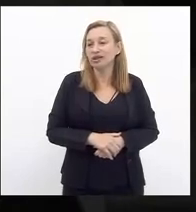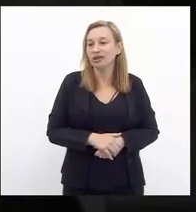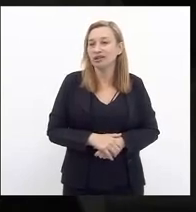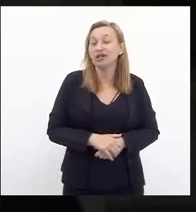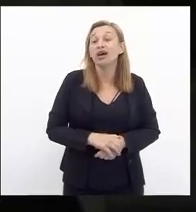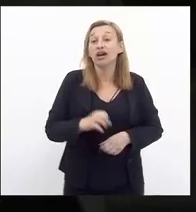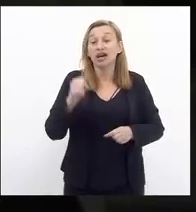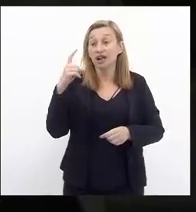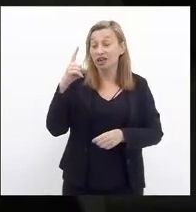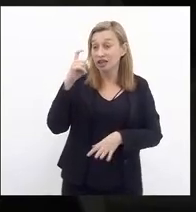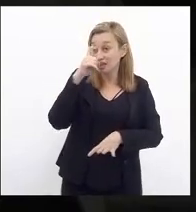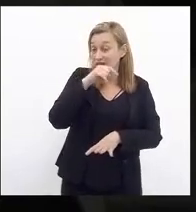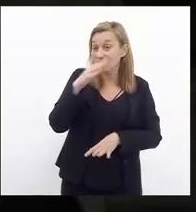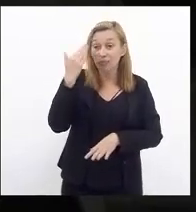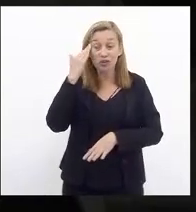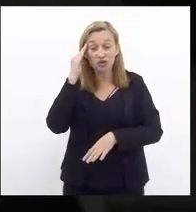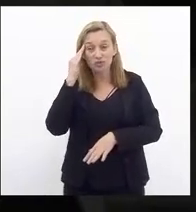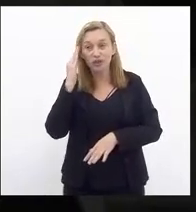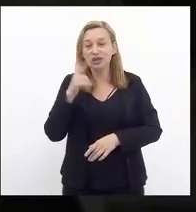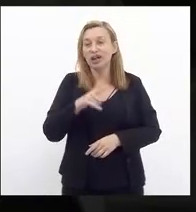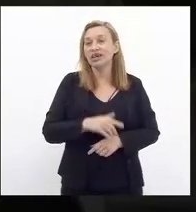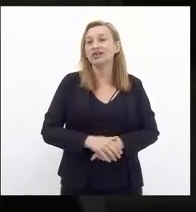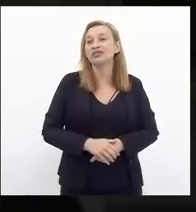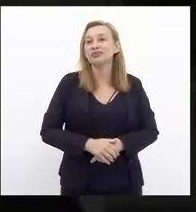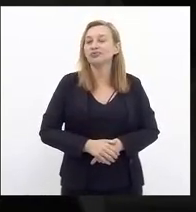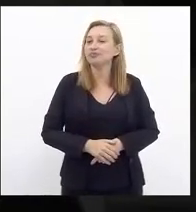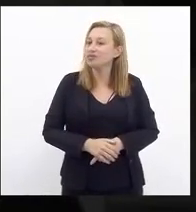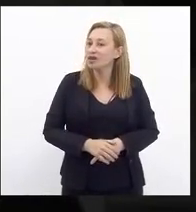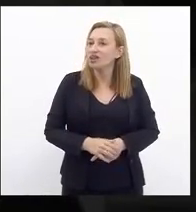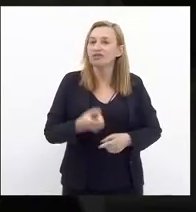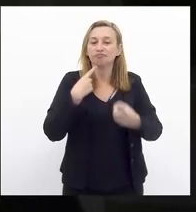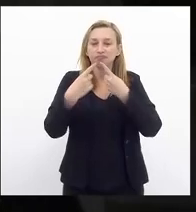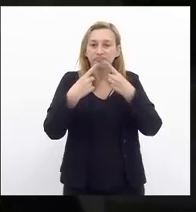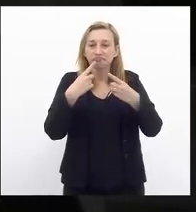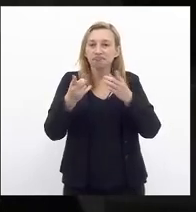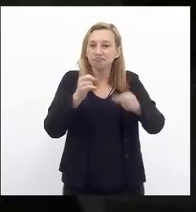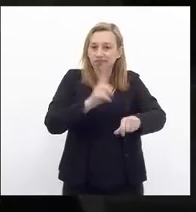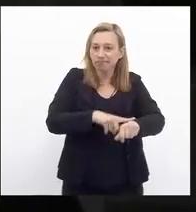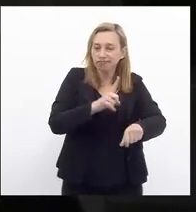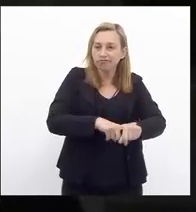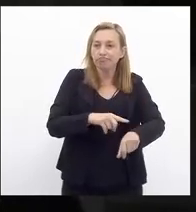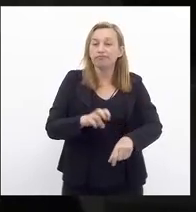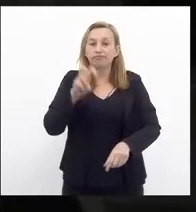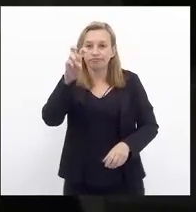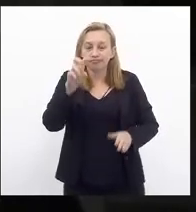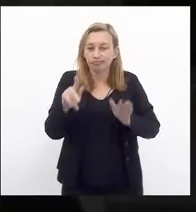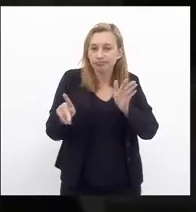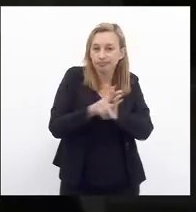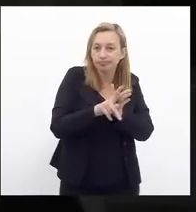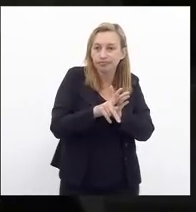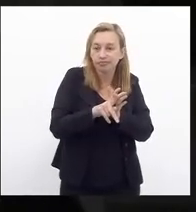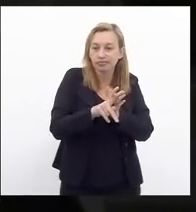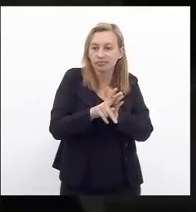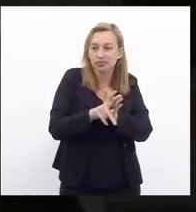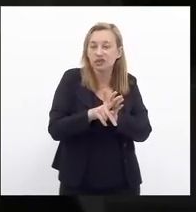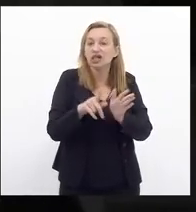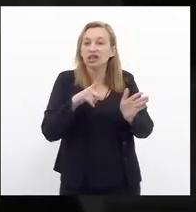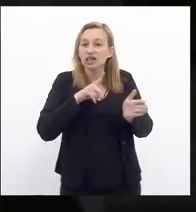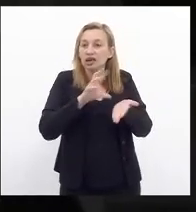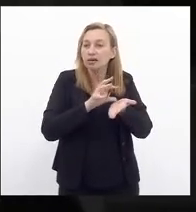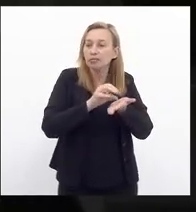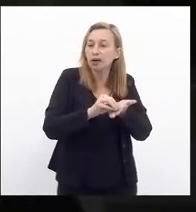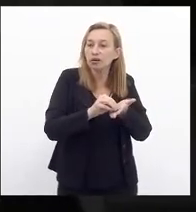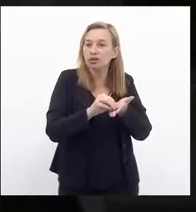simples a gente entender agora no debate que estamos fazendo neste momento são cinco projetos neste momento está em